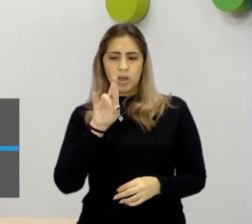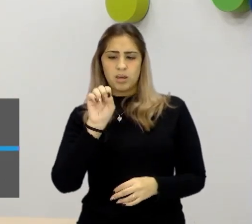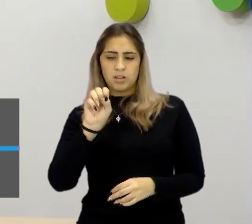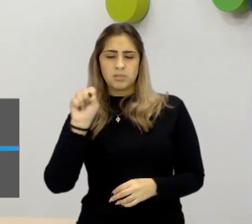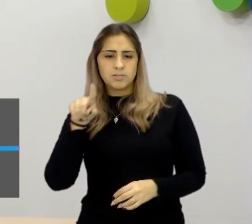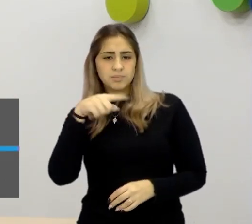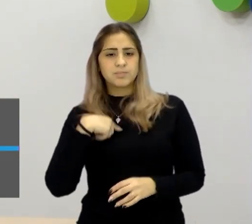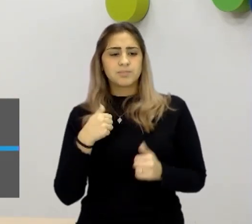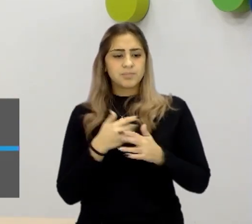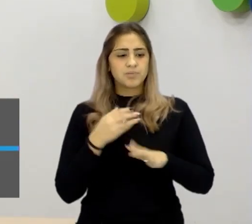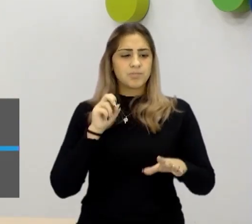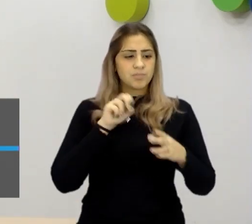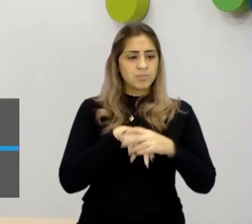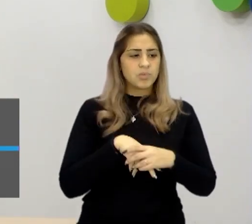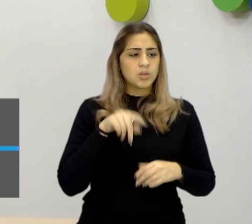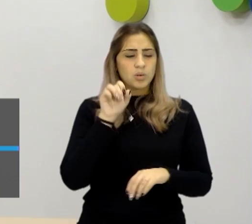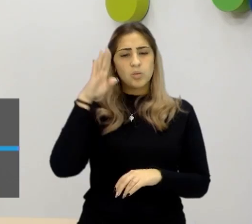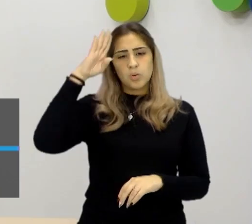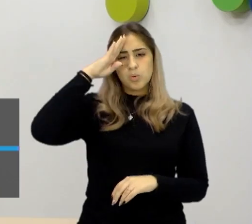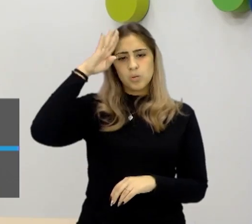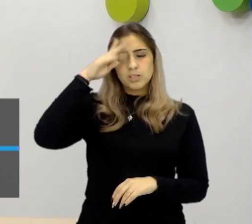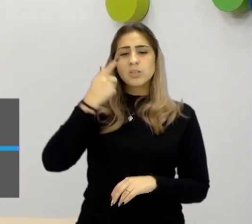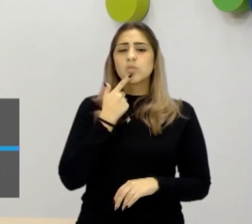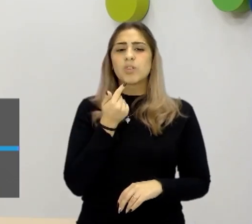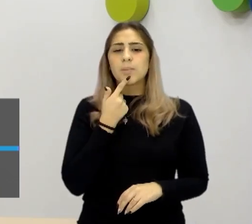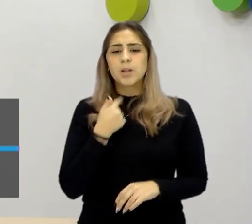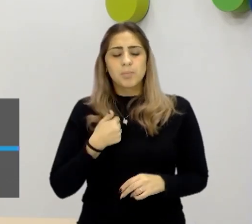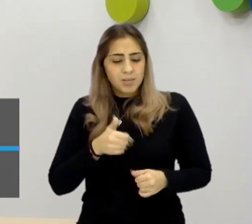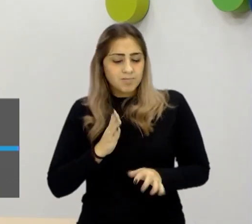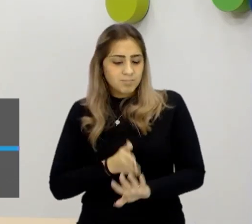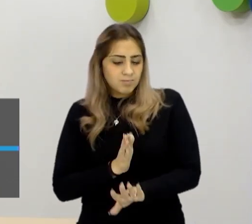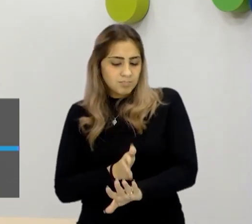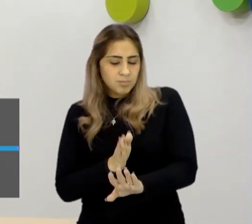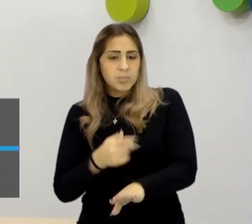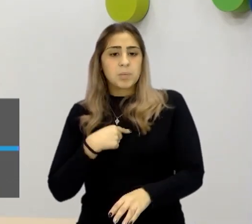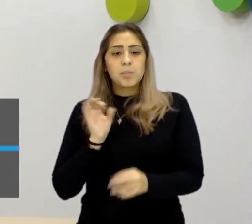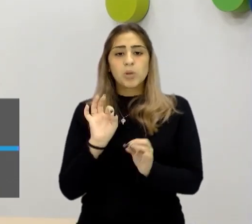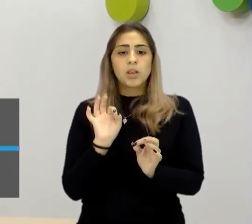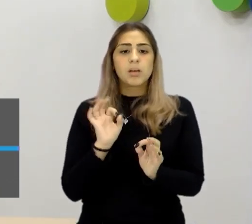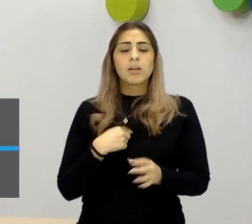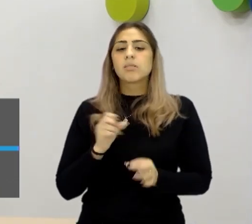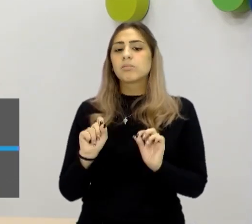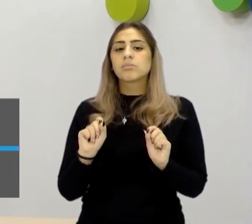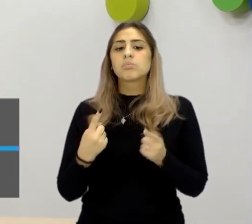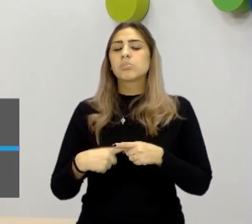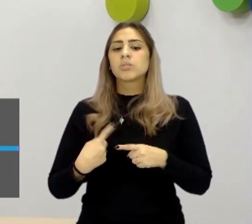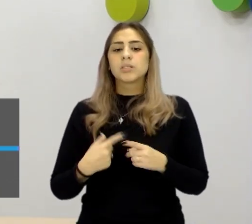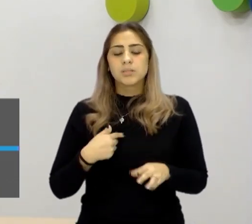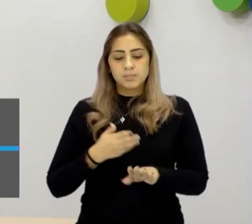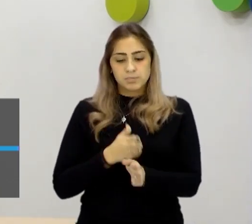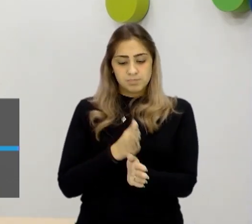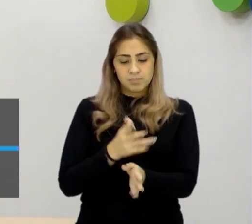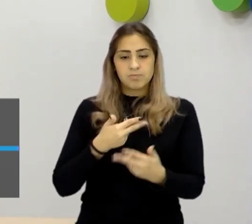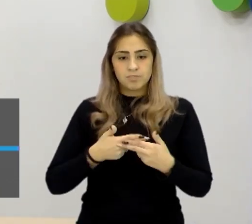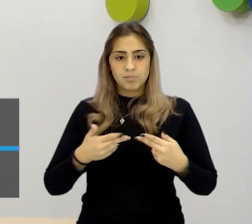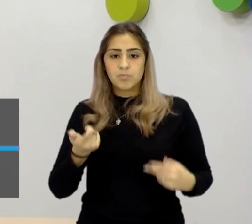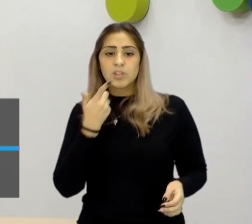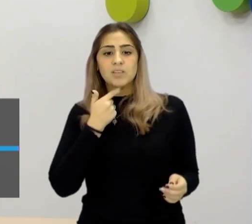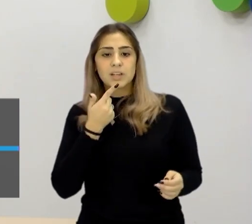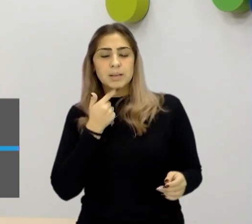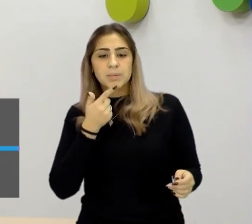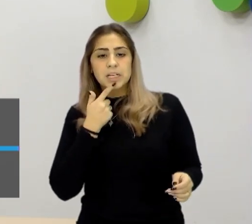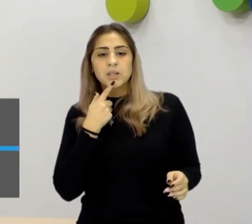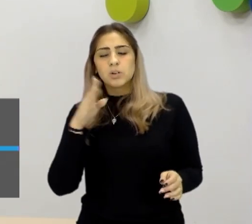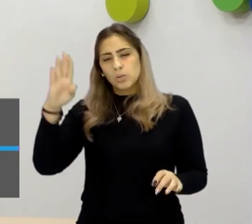então, ela vai implantar o Exército Vermelho, que é para se manter ali superpotência. Então, ele implanta ali o Exército Vermelho.